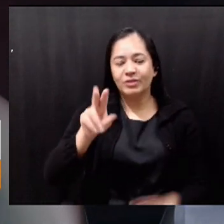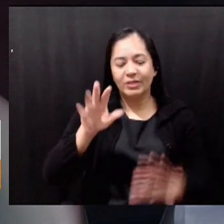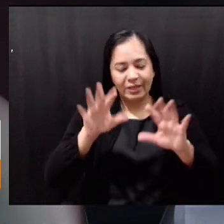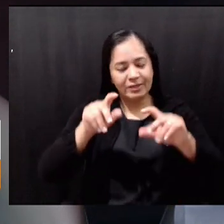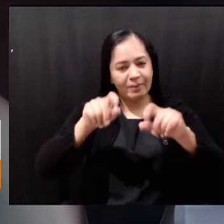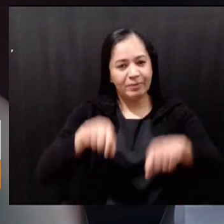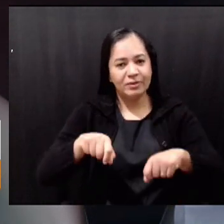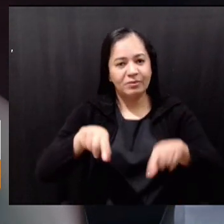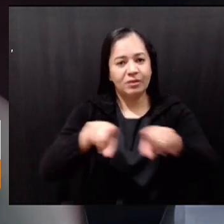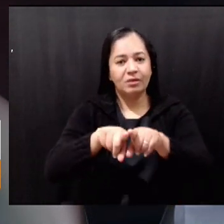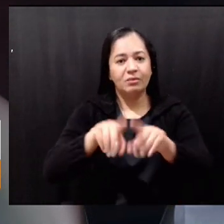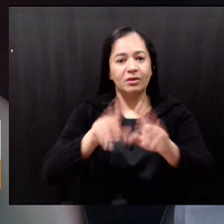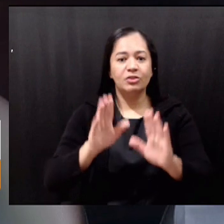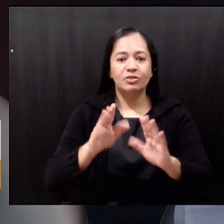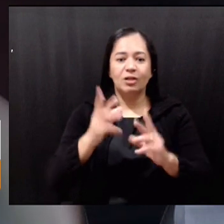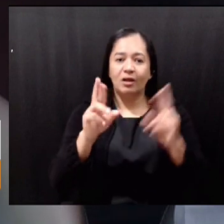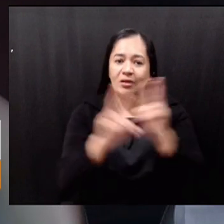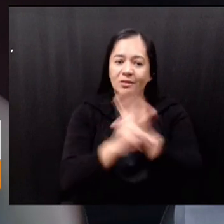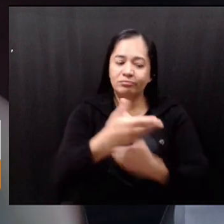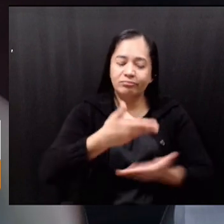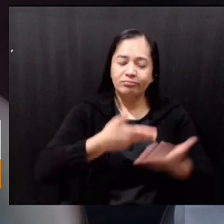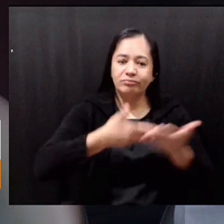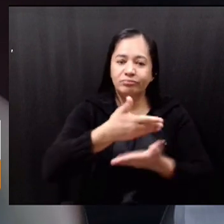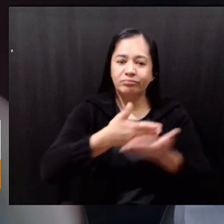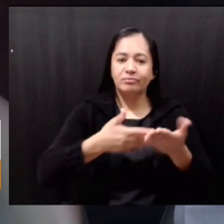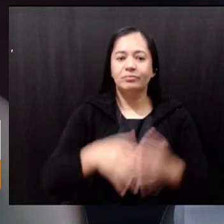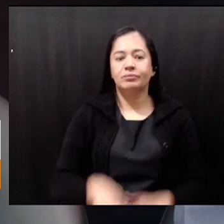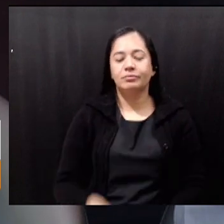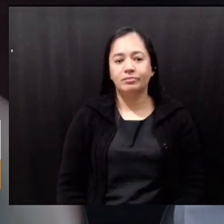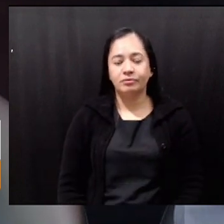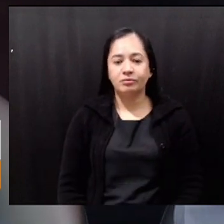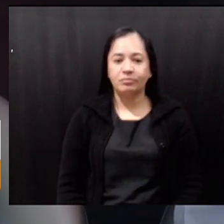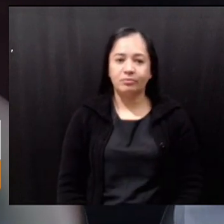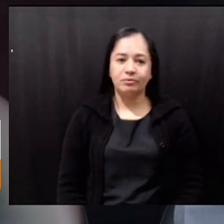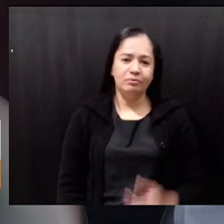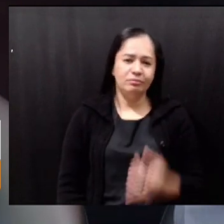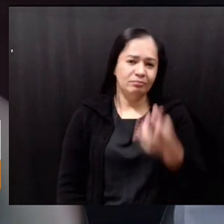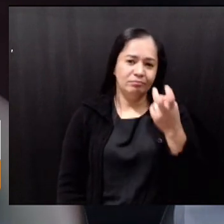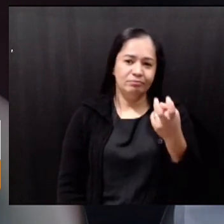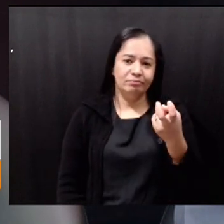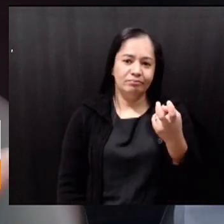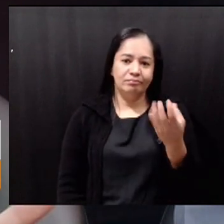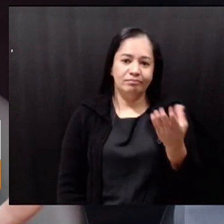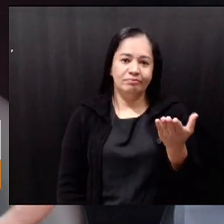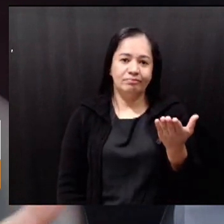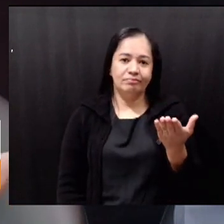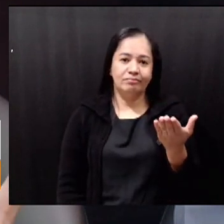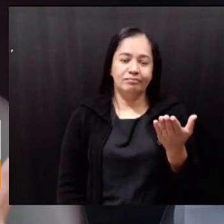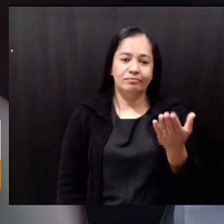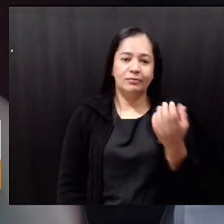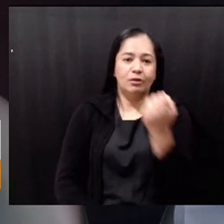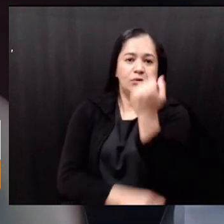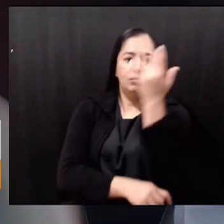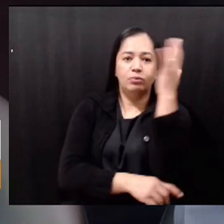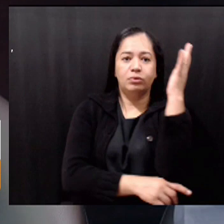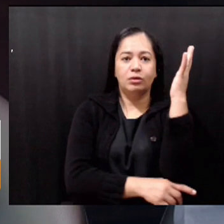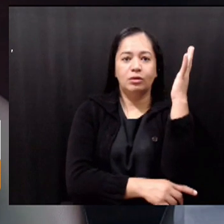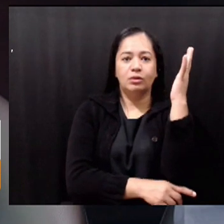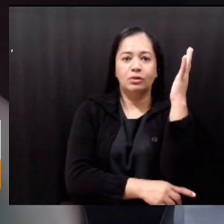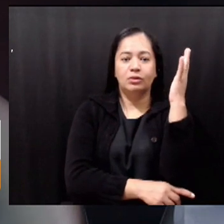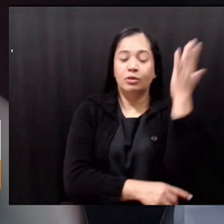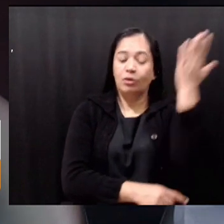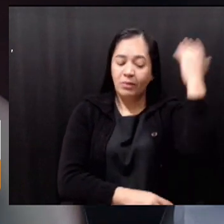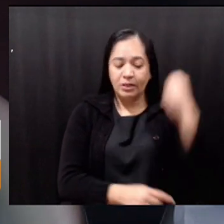construir relações, né? Então, veja, até uma grande árvore um dia foi uma plantinha, É. né? E